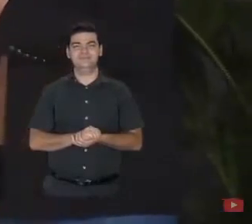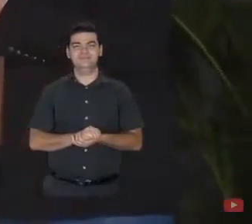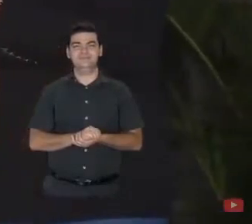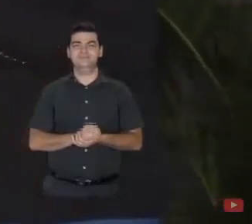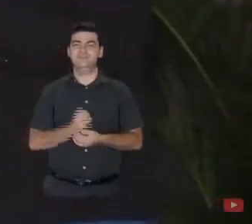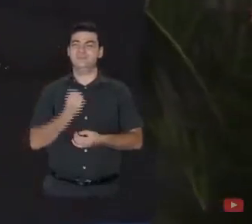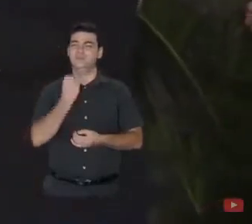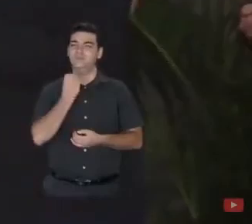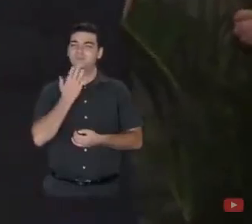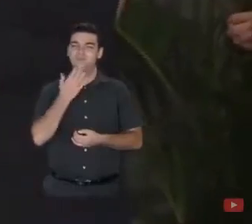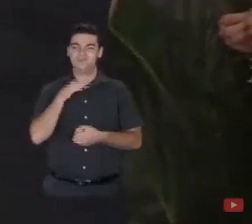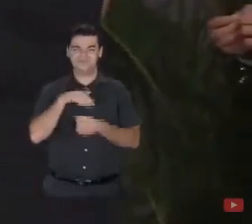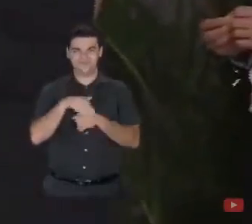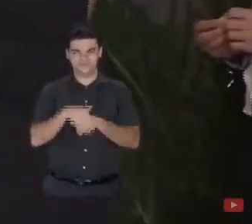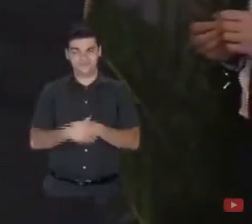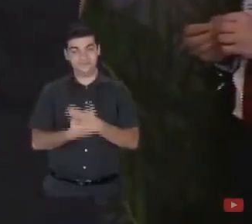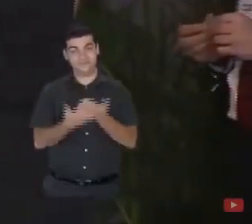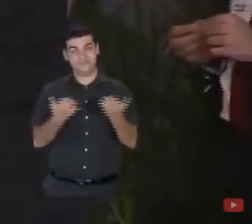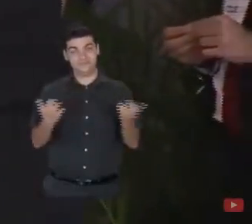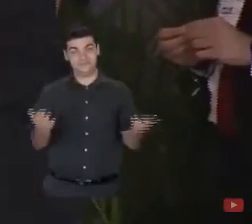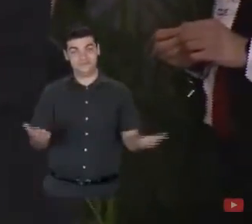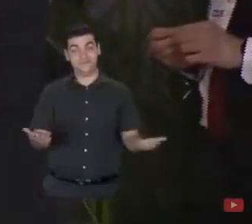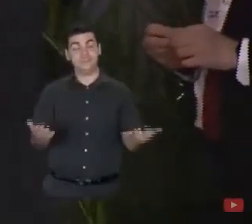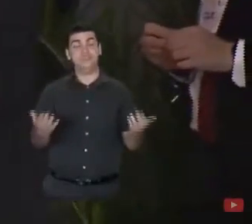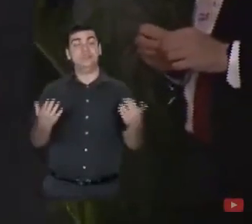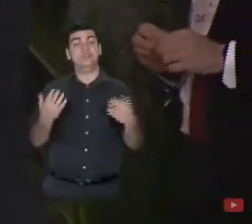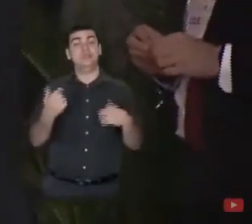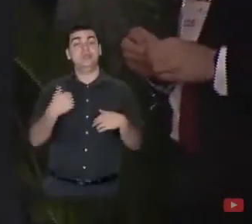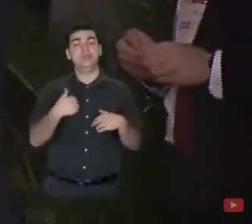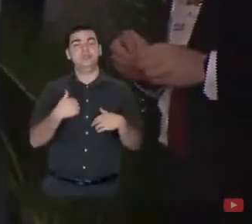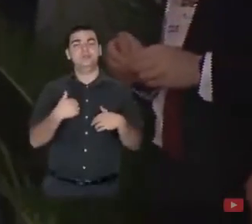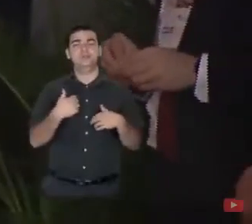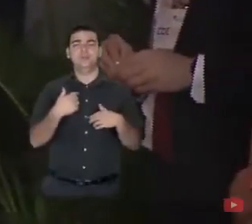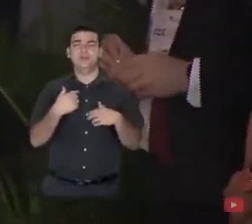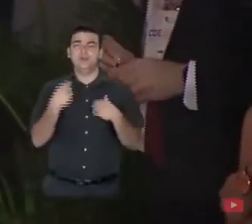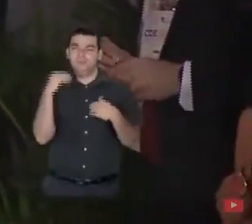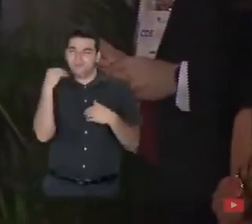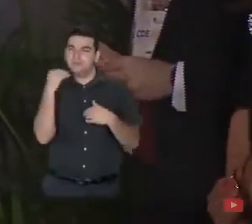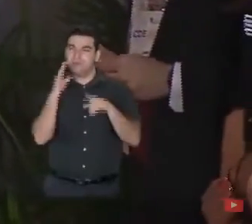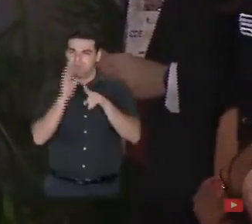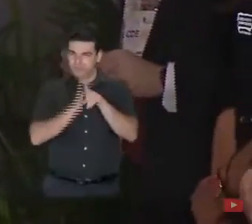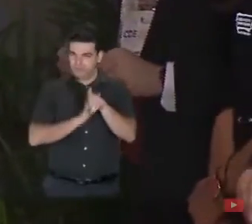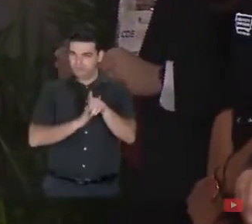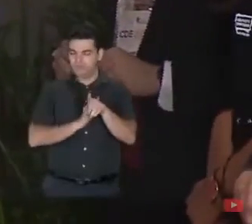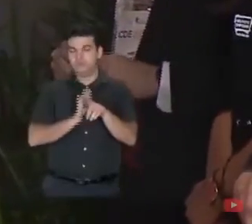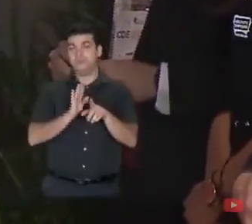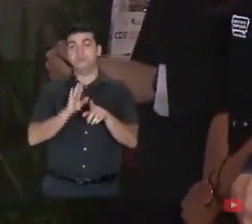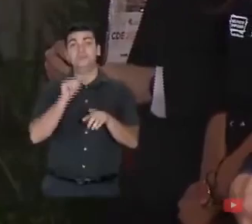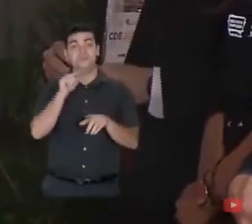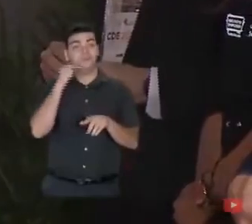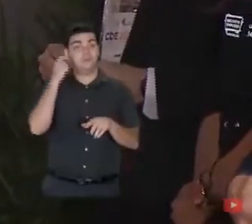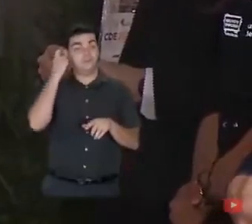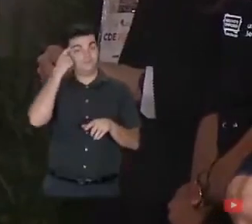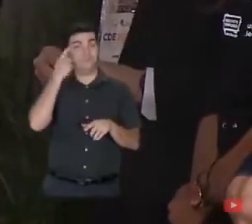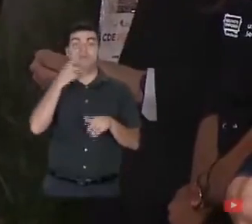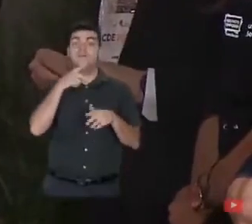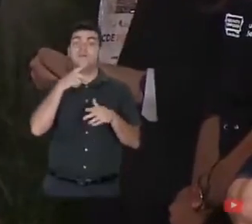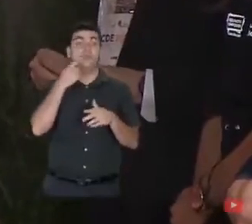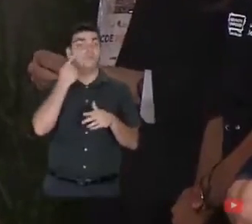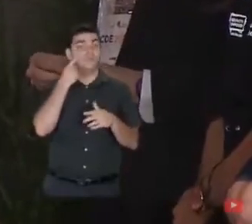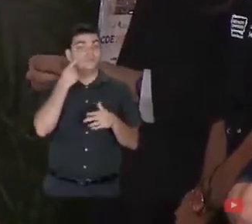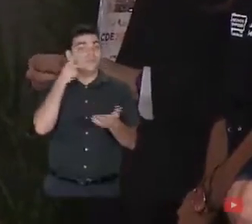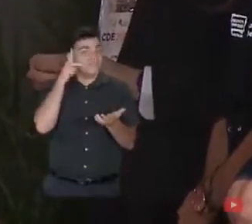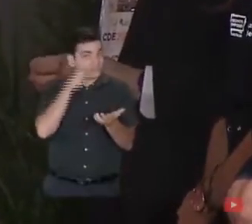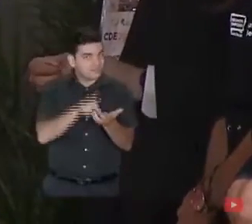Boa noite, ministro. Eu queria reforçar um pouquinho a pergunta da colega. O senhor falou que trabalha com fatos e que